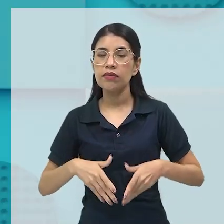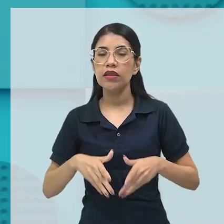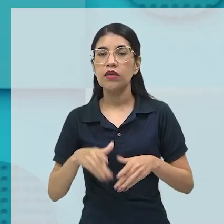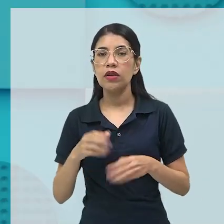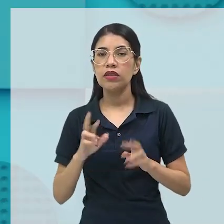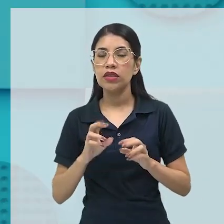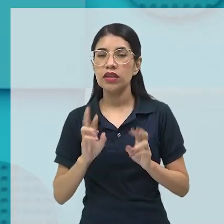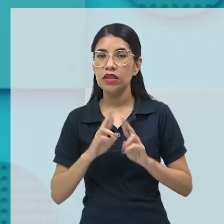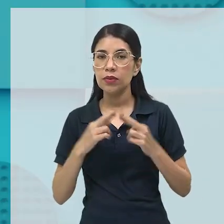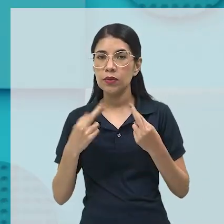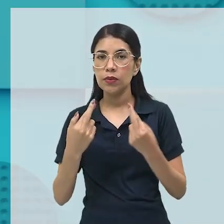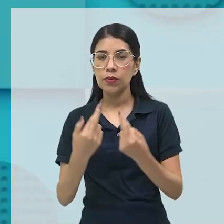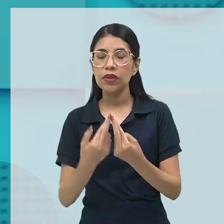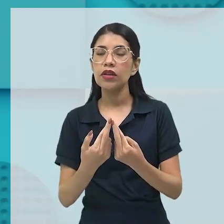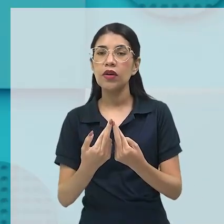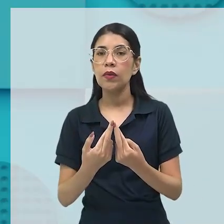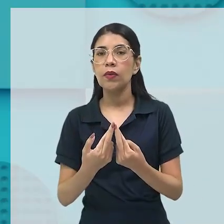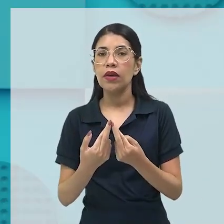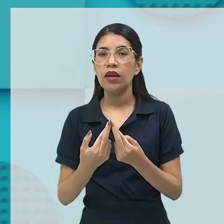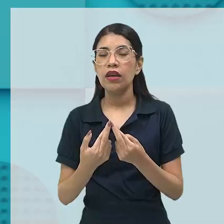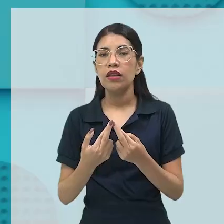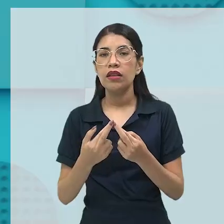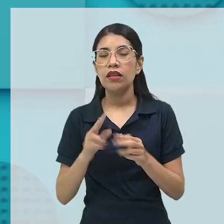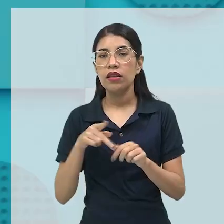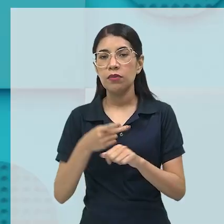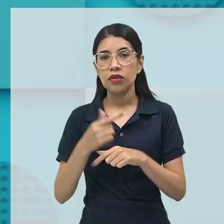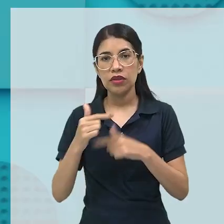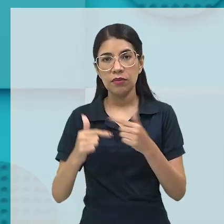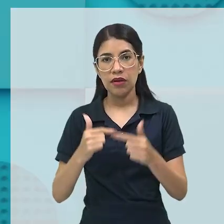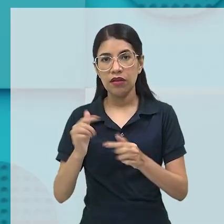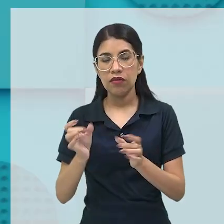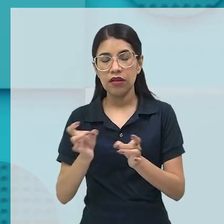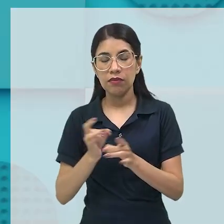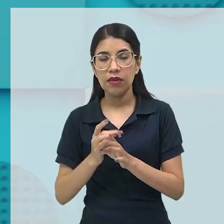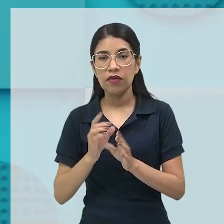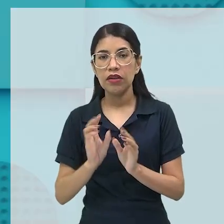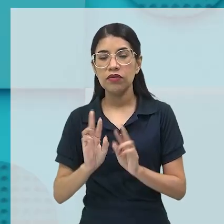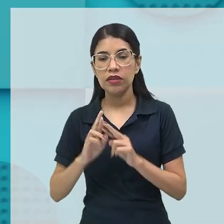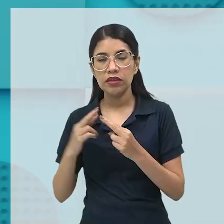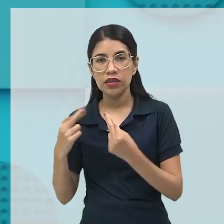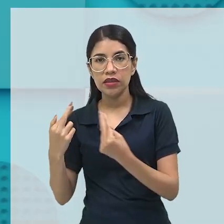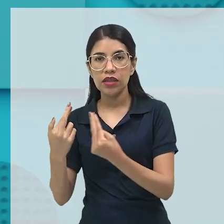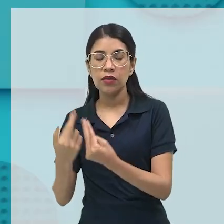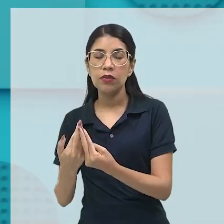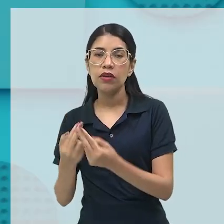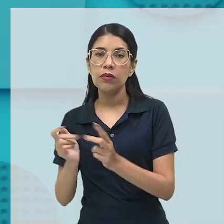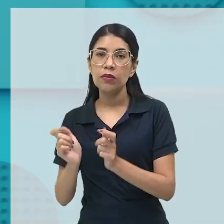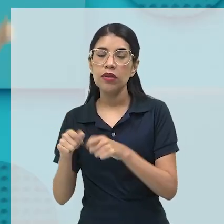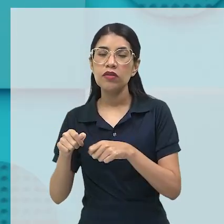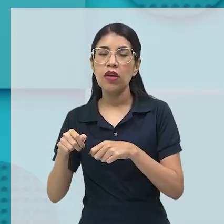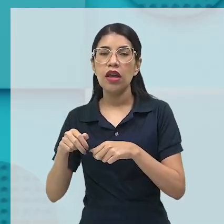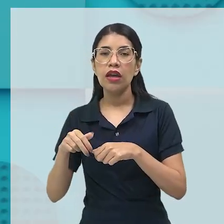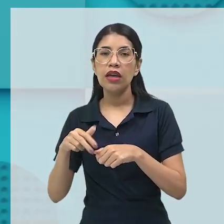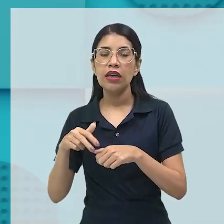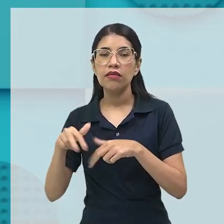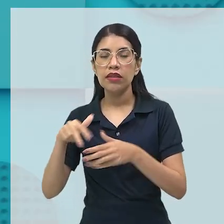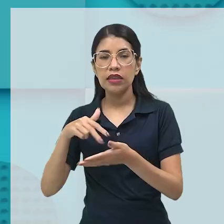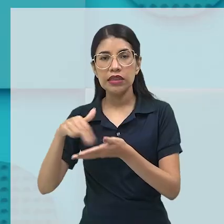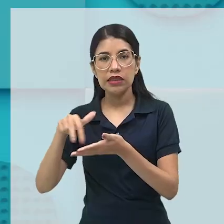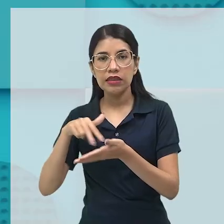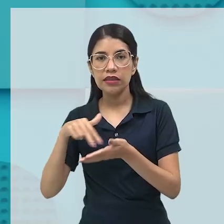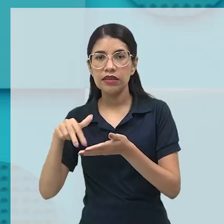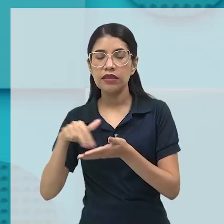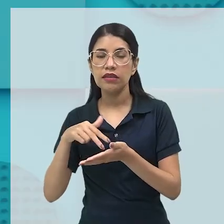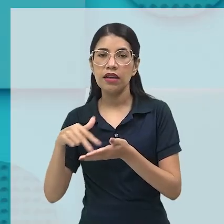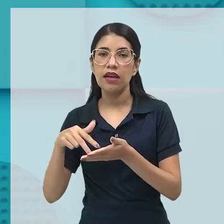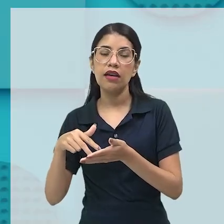tinham, que não estavam lá nas suas atividades laborais, eles se reuniam para dançar